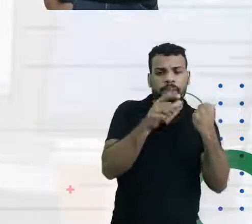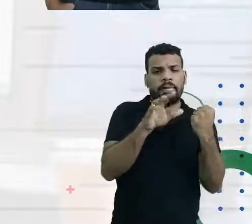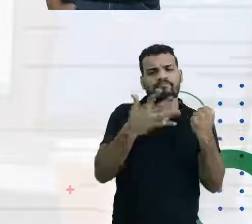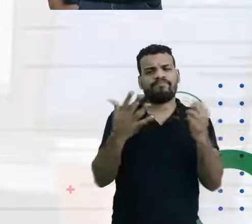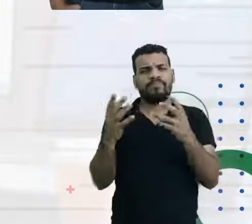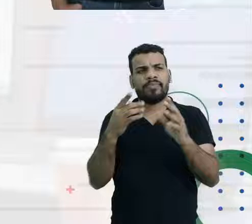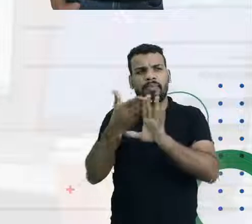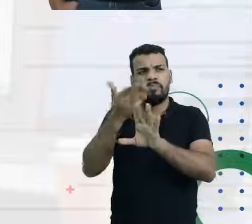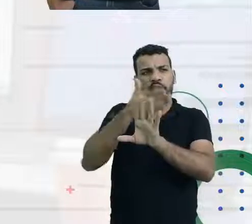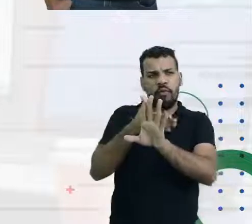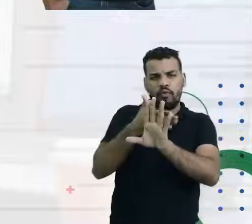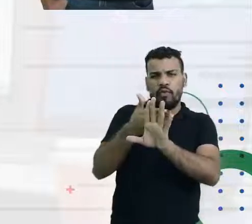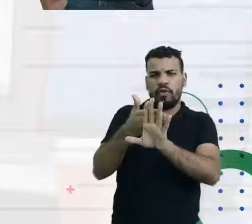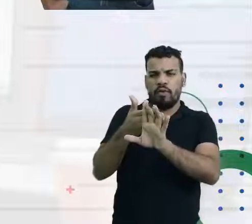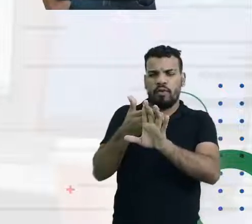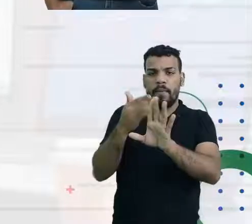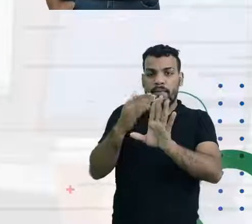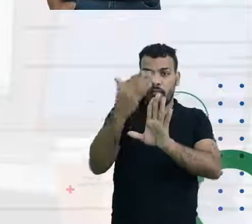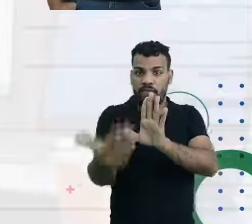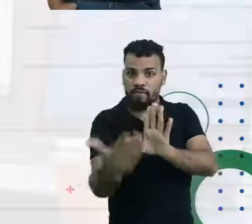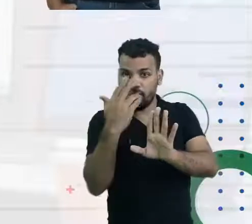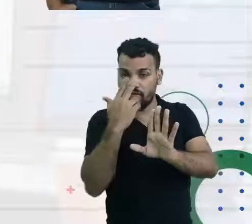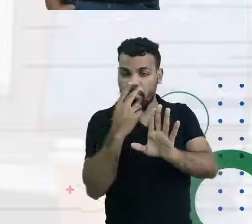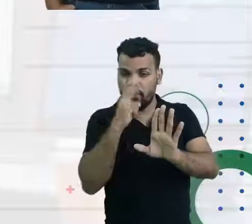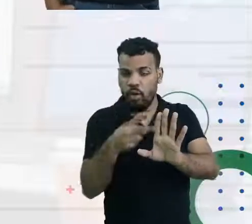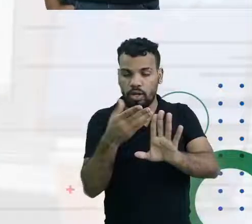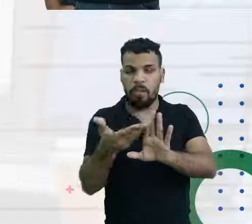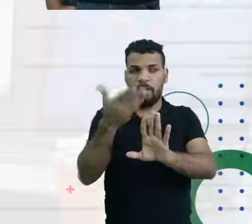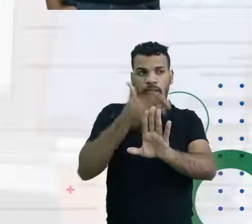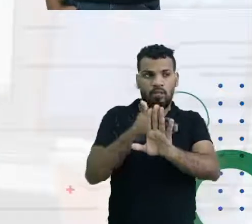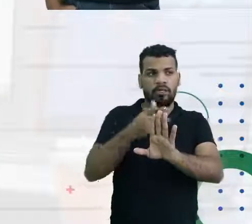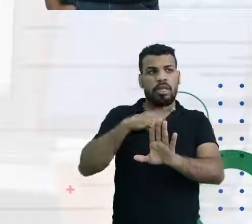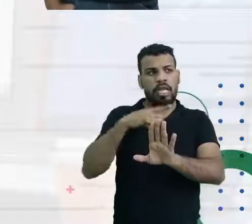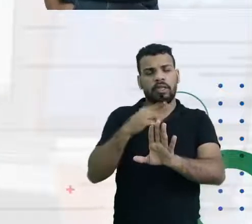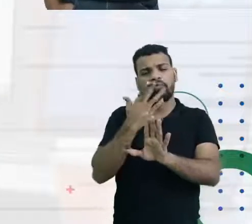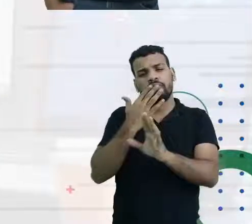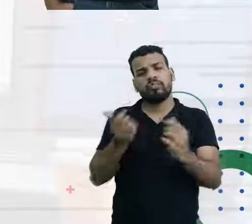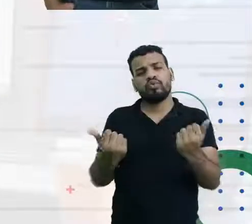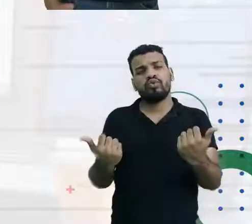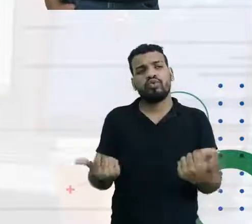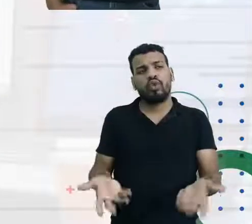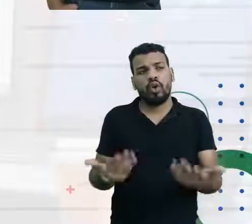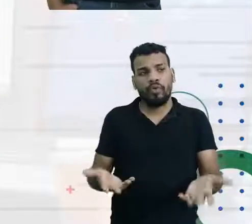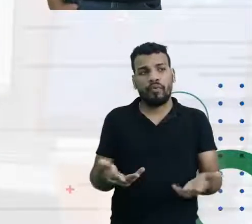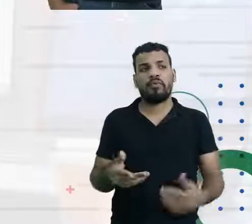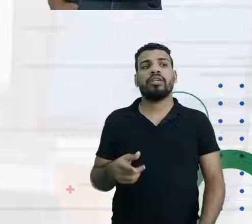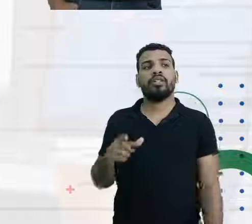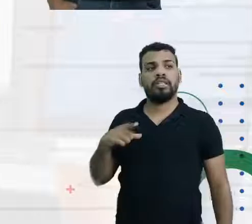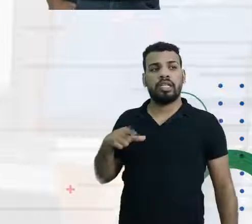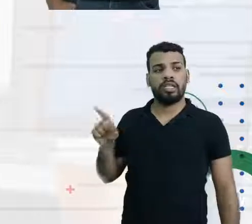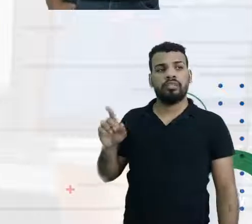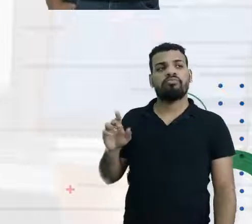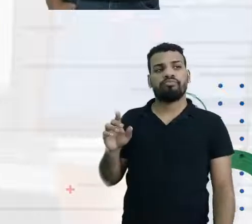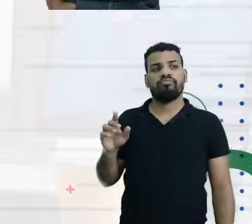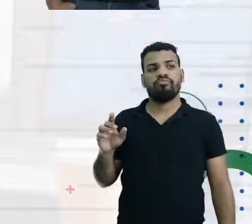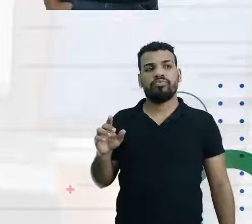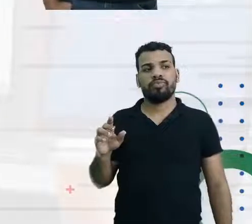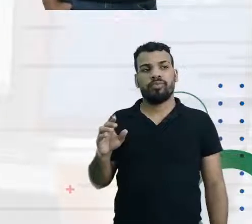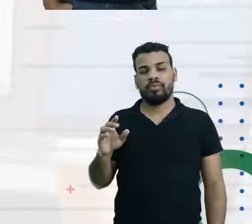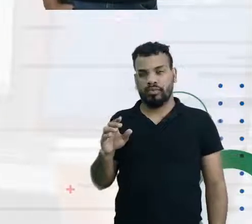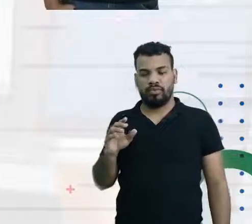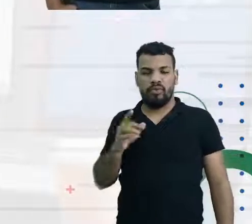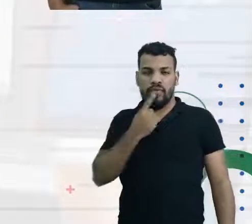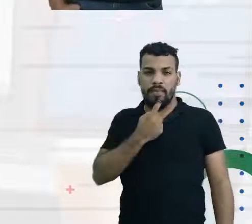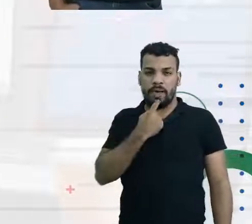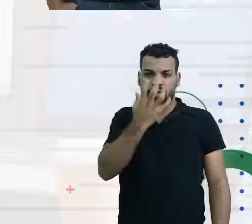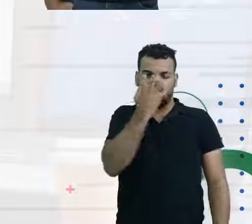cores complementares, né? E a gente tem esse destaque aí dos elementos do Bullet Boy, né? O vermelho